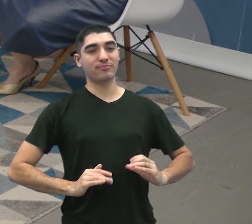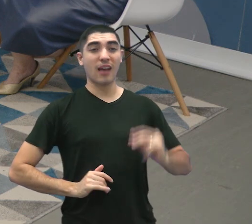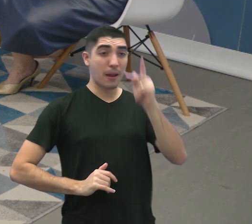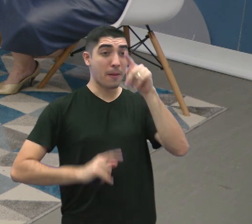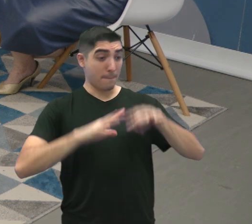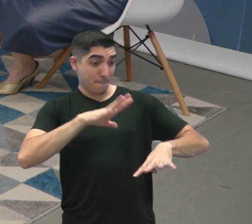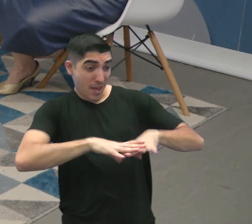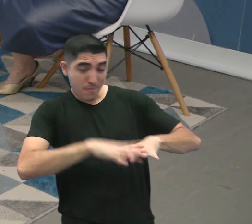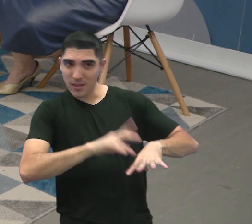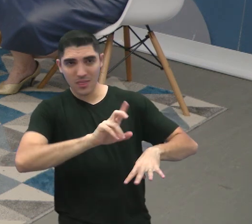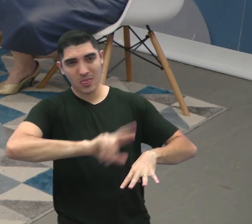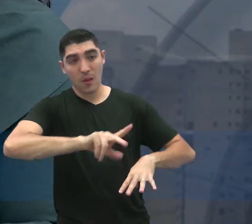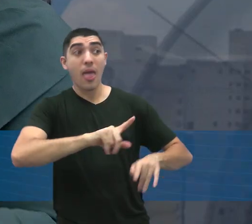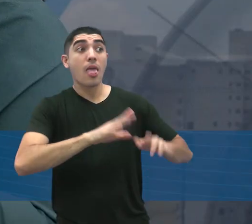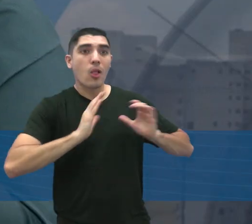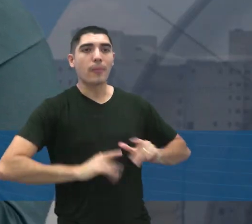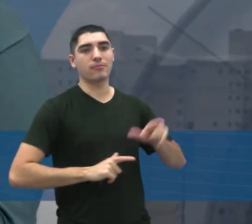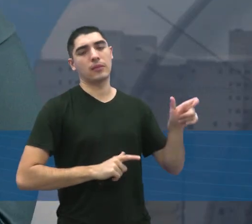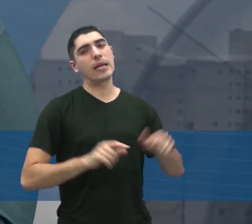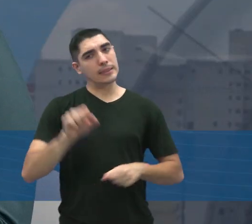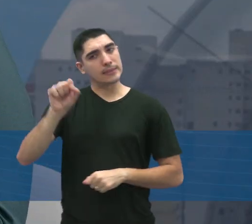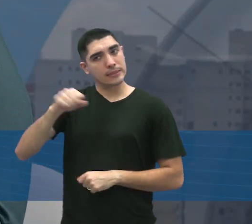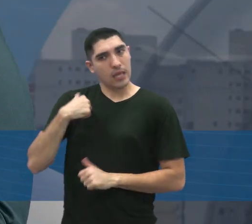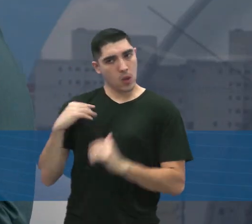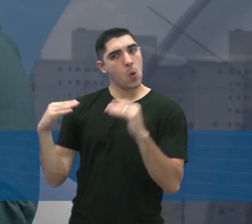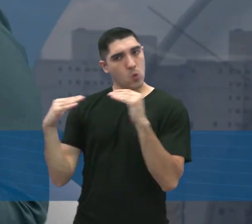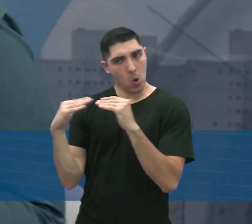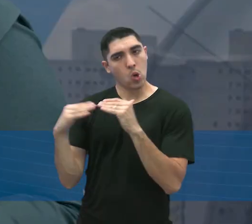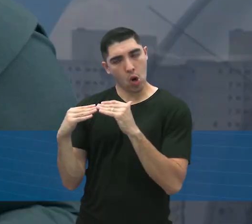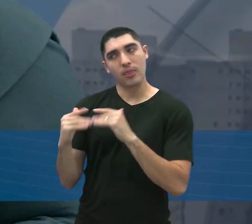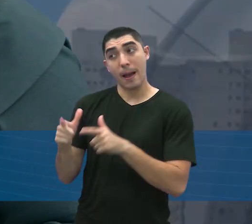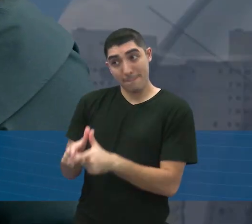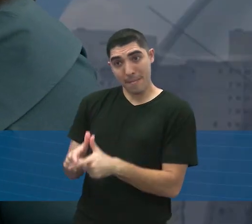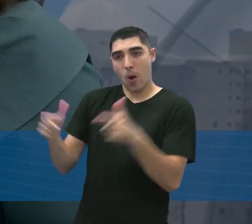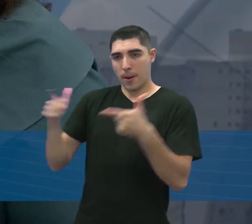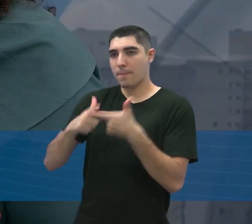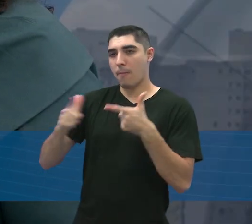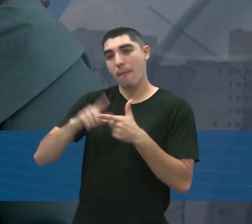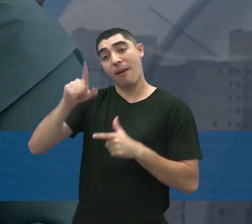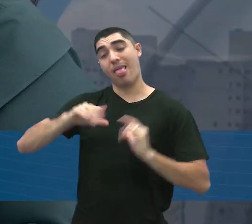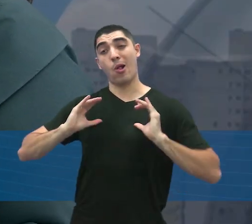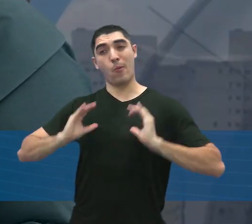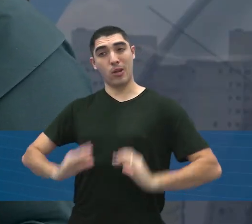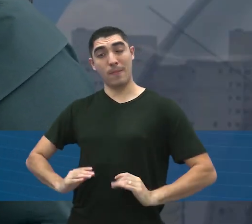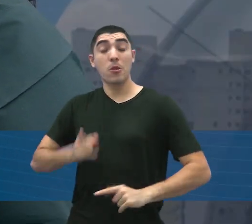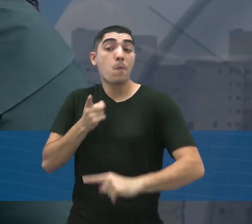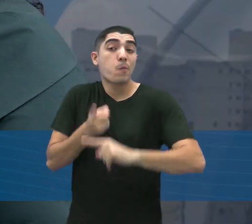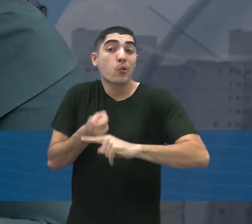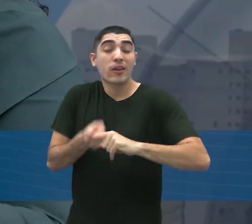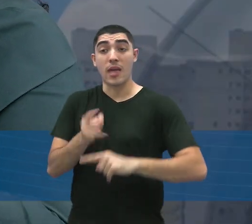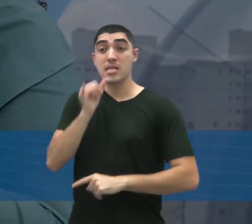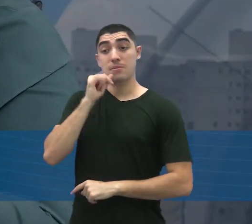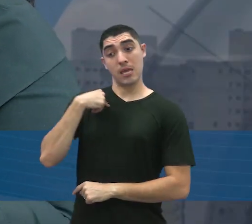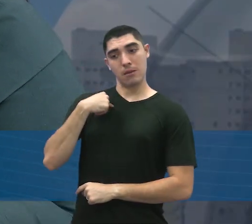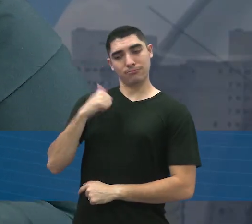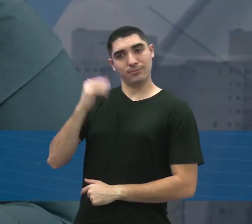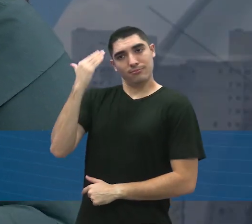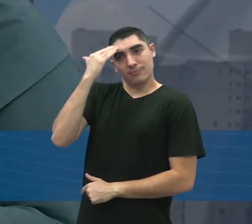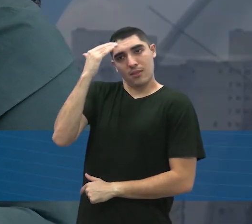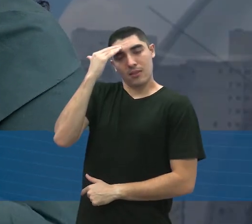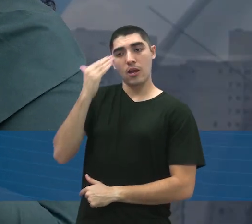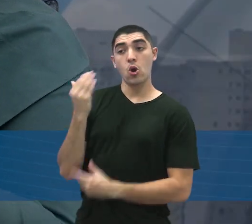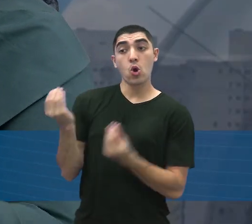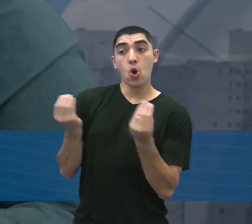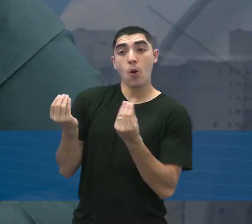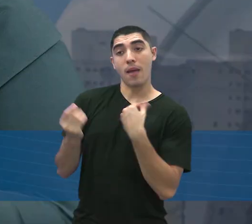sendo, né? Eu concordo que é o comportamento, sim, que vai ditar as regras, né? Porque eu posso saber que eu deveria comer